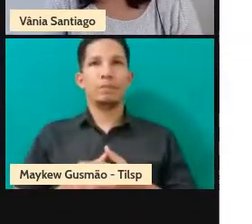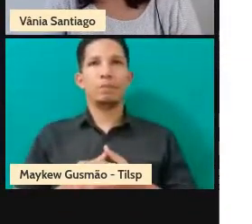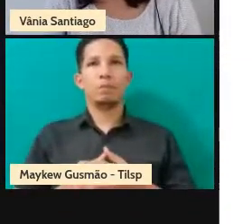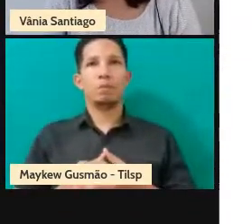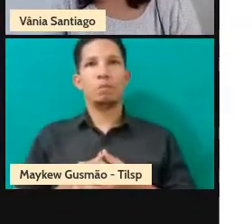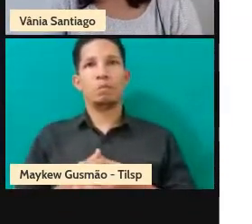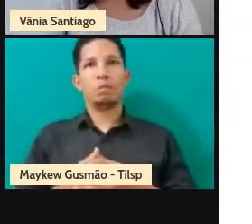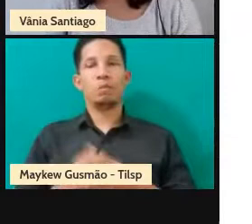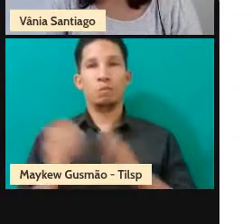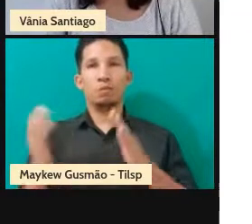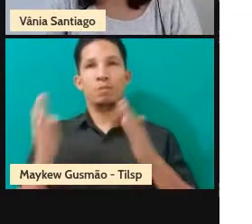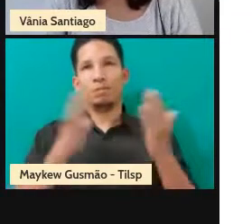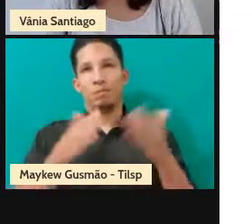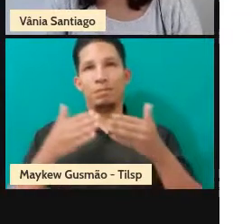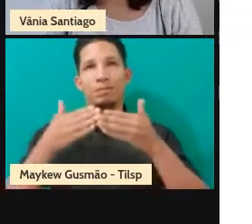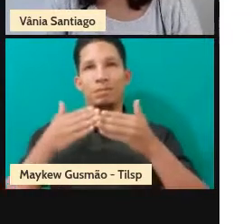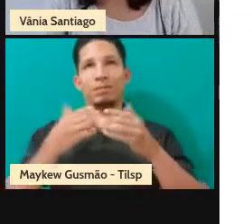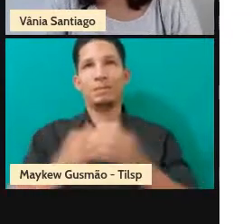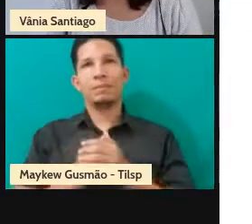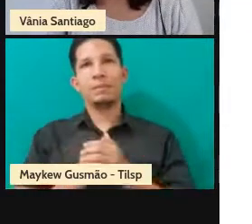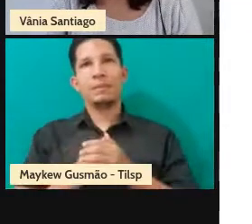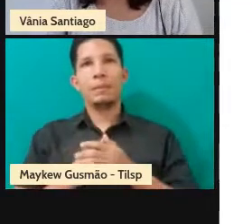Pode passar, por favor.